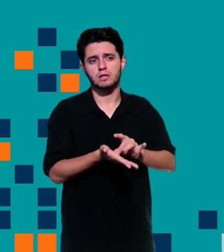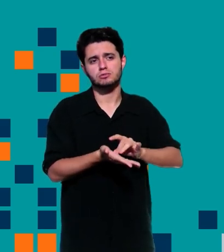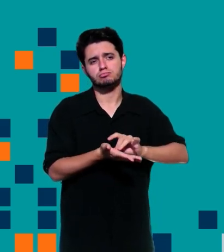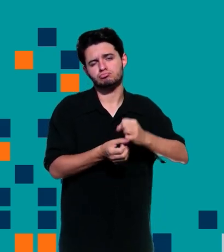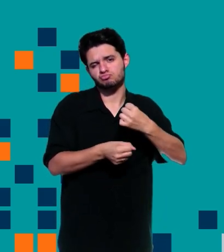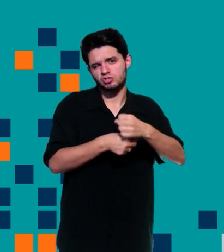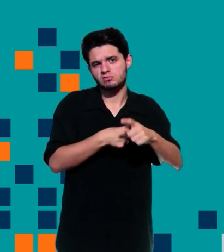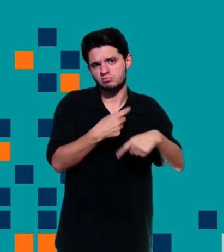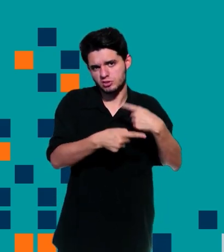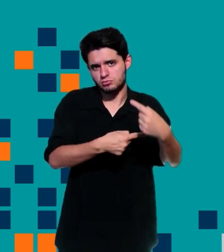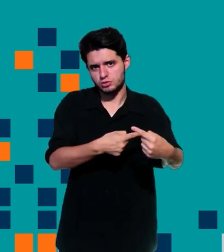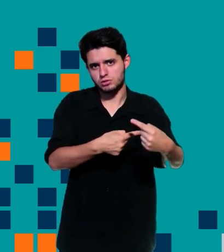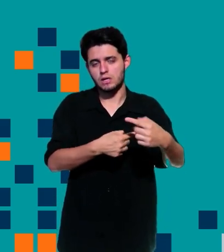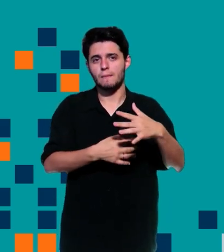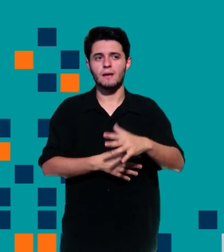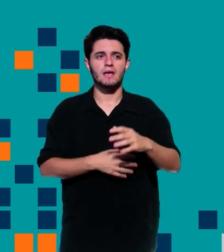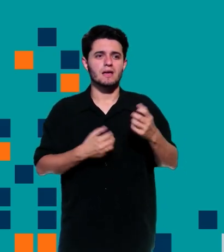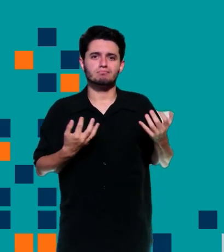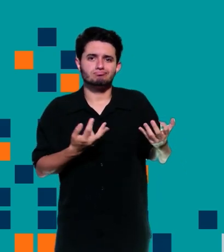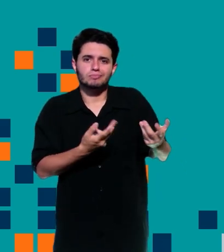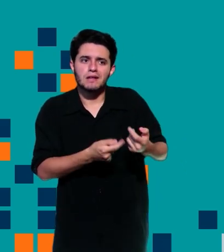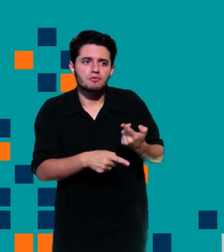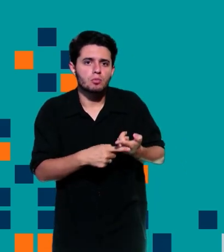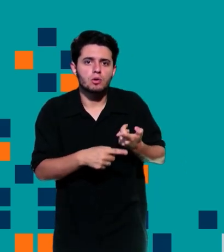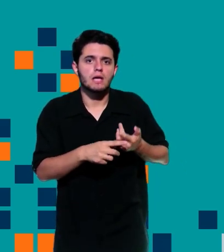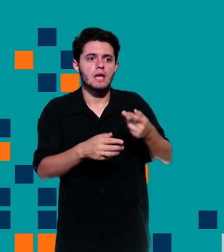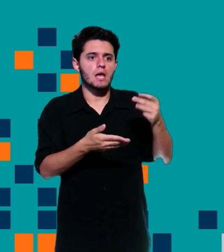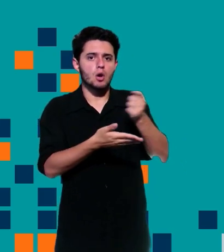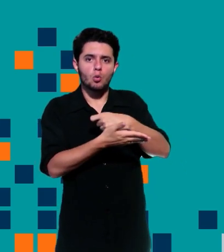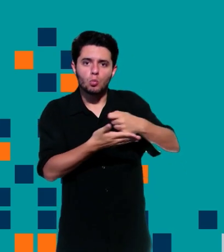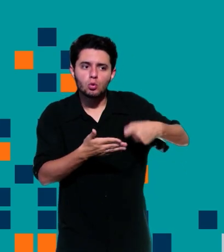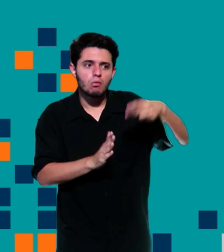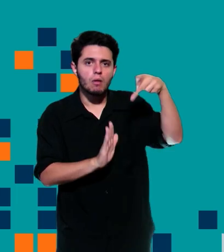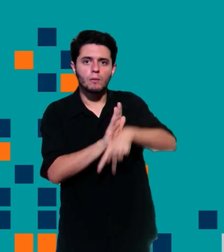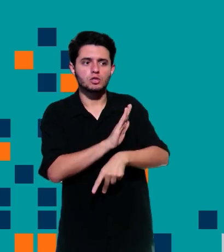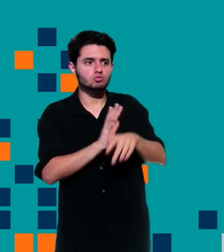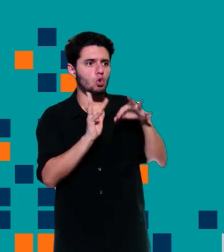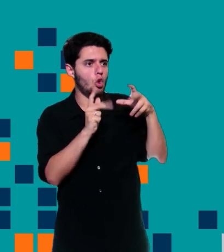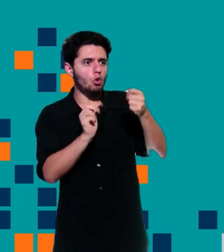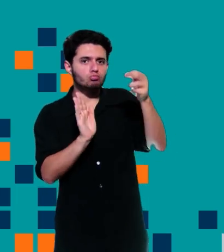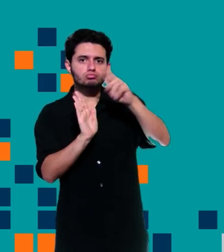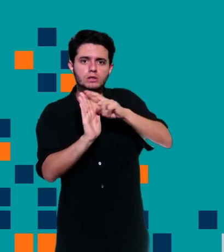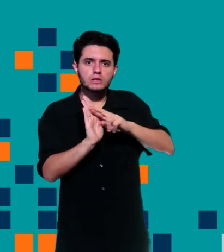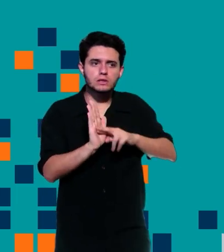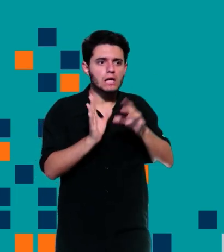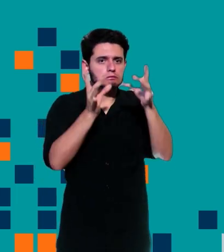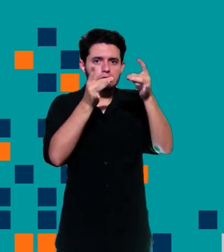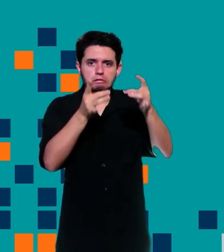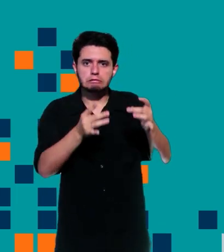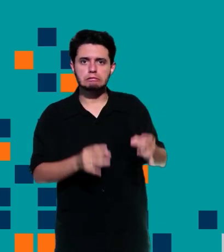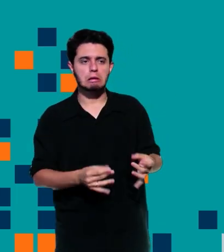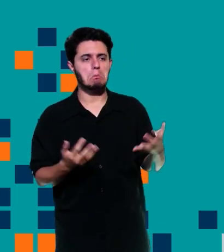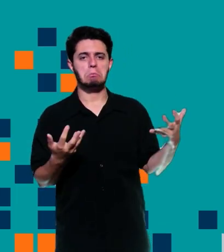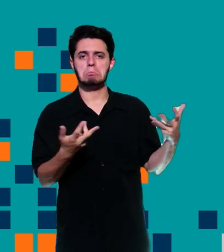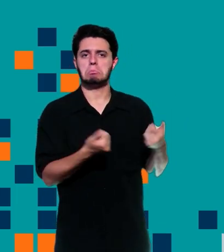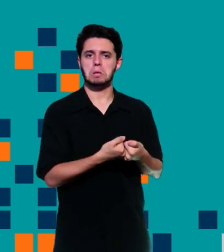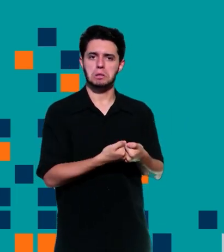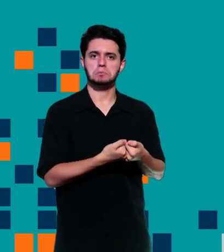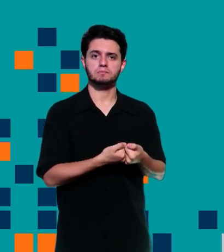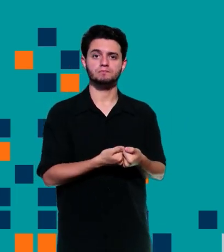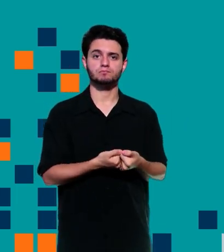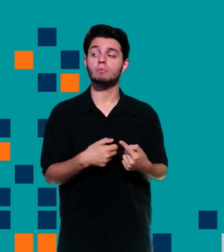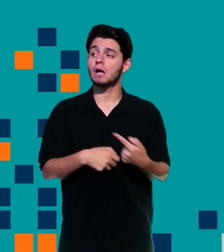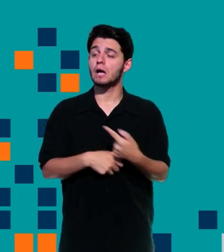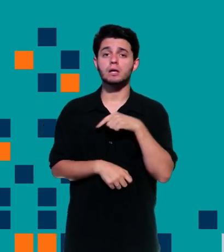exemplar incrível dessas treliças que foram todas feitas na obra, né? É fantástico. Então, aqui a gente vai mostrar